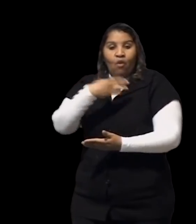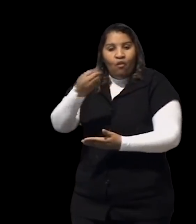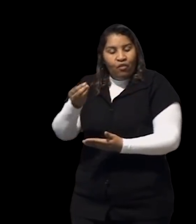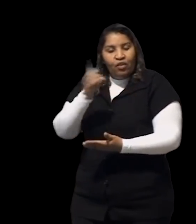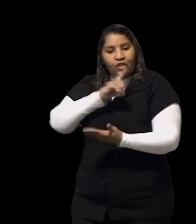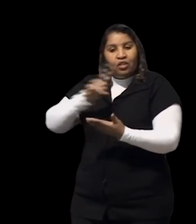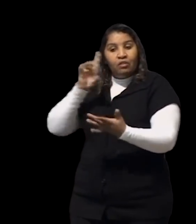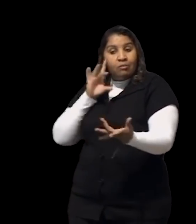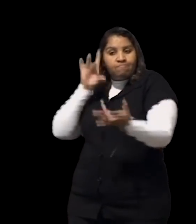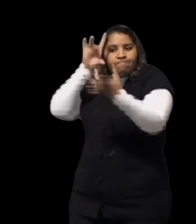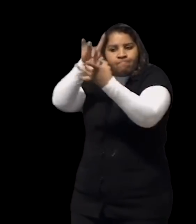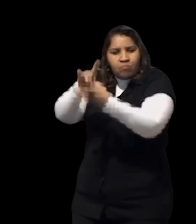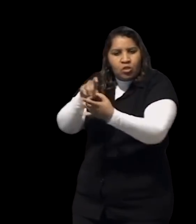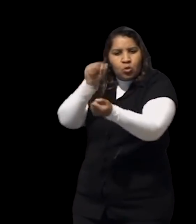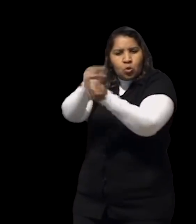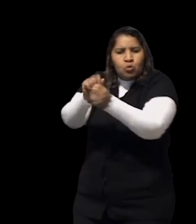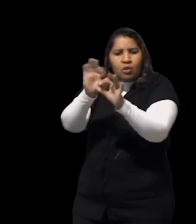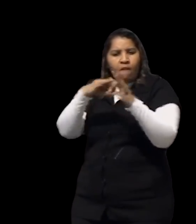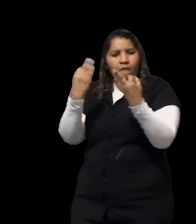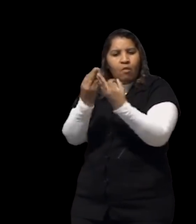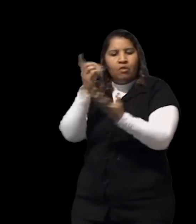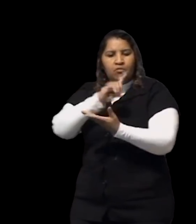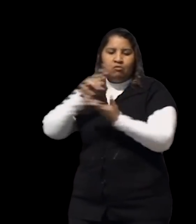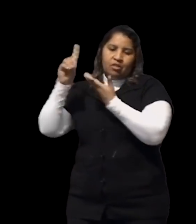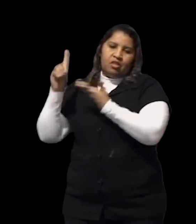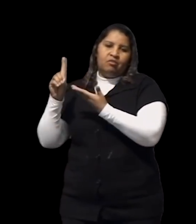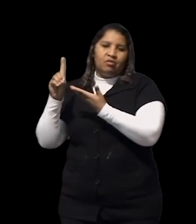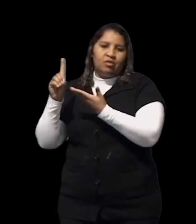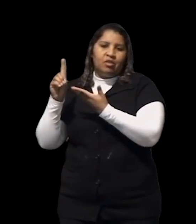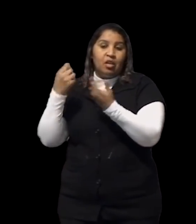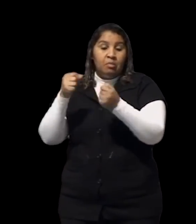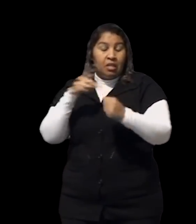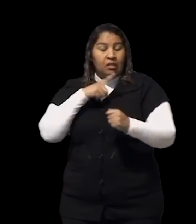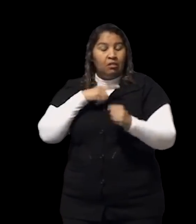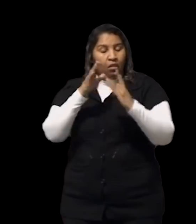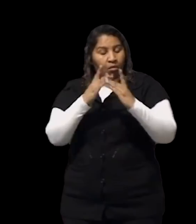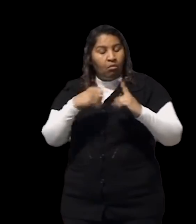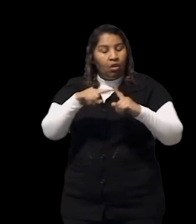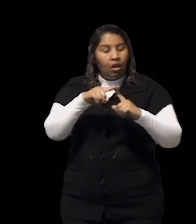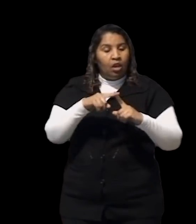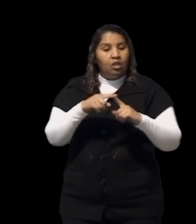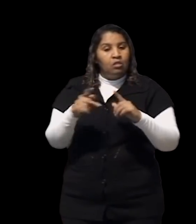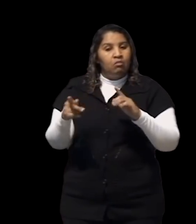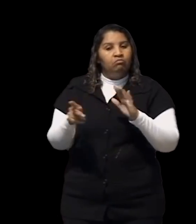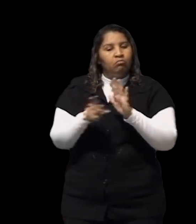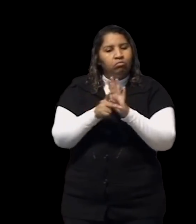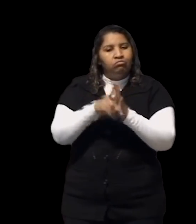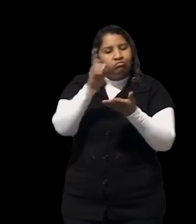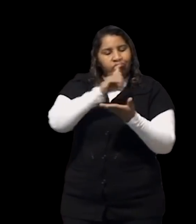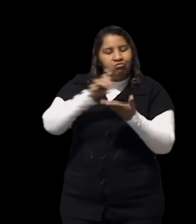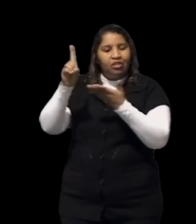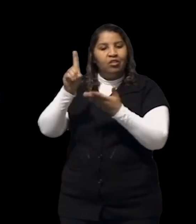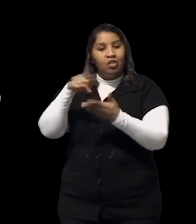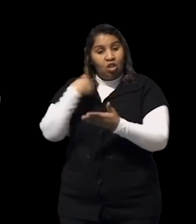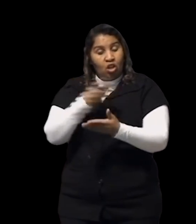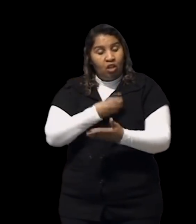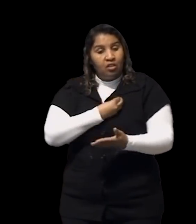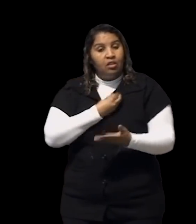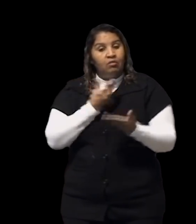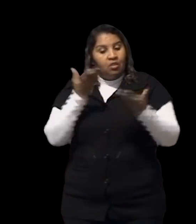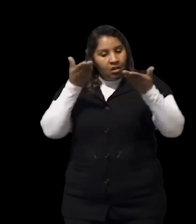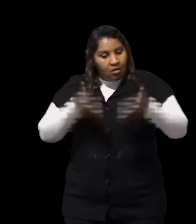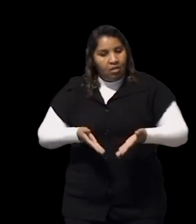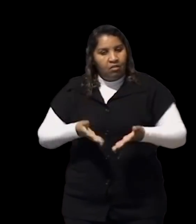povo de Deus Filho de Deus tem que está estabelecido na igreja de Deus e nós temos uma igreja aqui para abençoar sua vida e eu quero orar por você em nome de